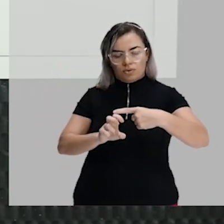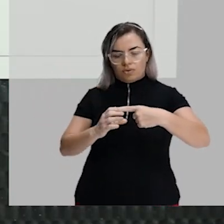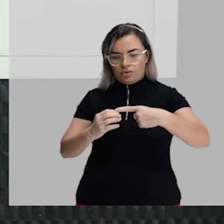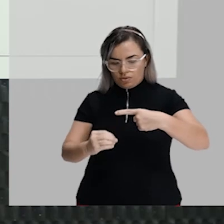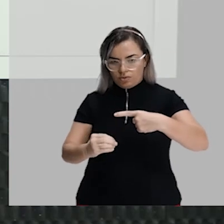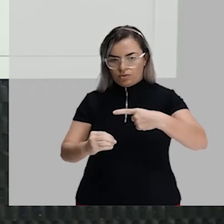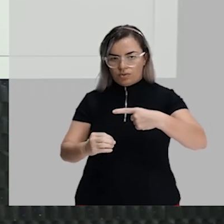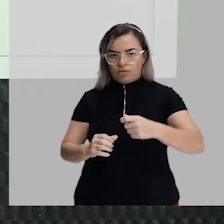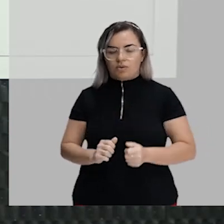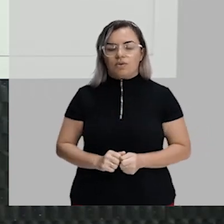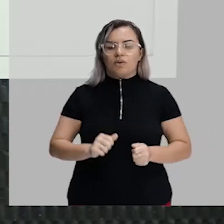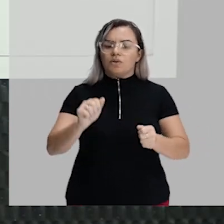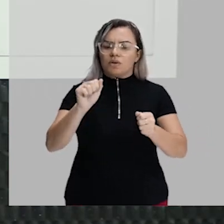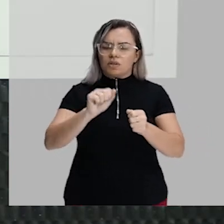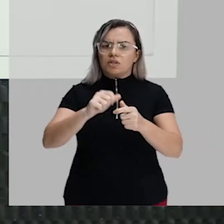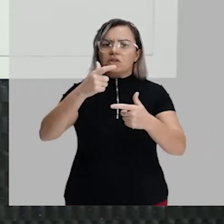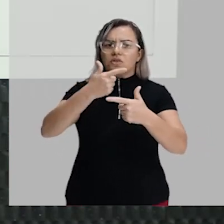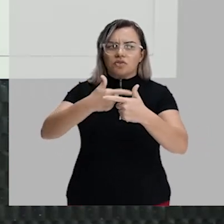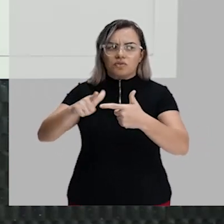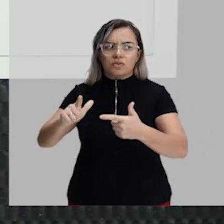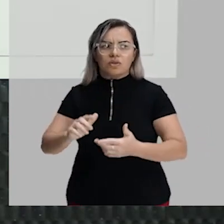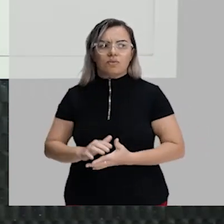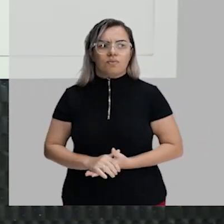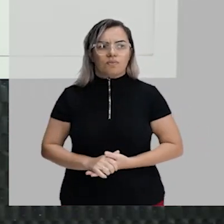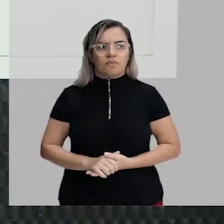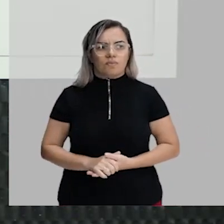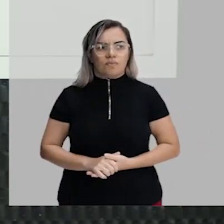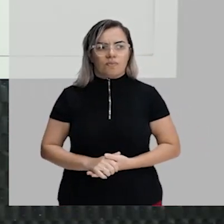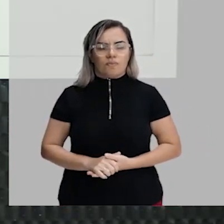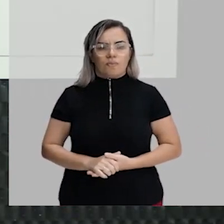Então, fazendo a divisão, nós podemos fazer o seguinte. Ó,